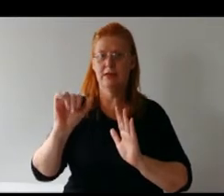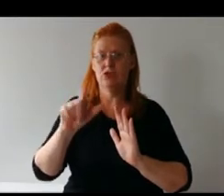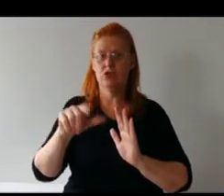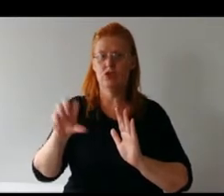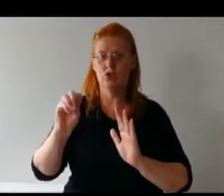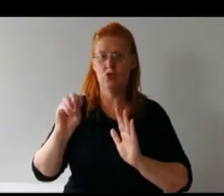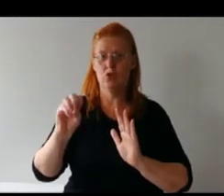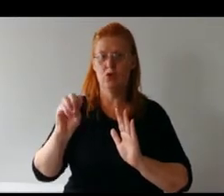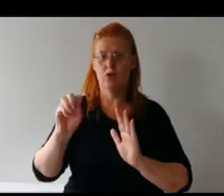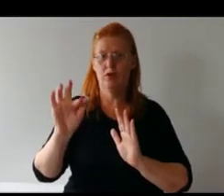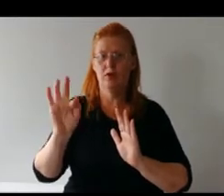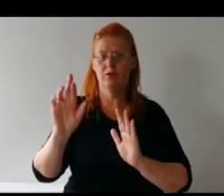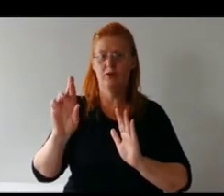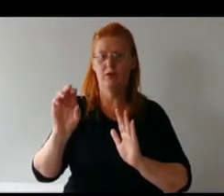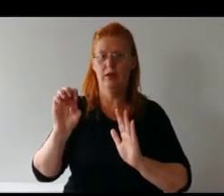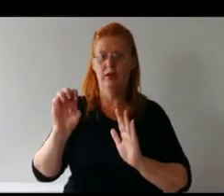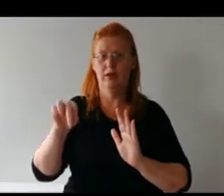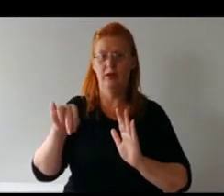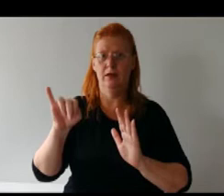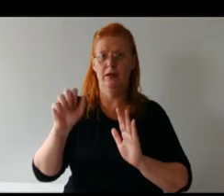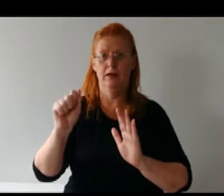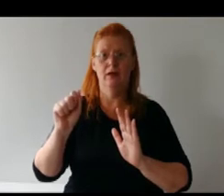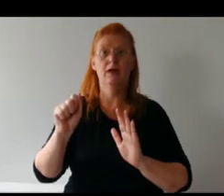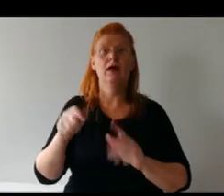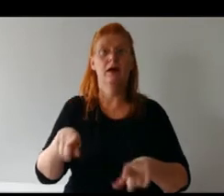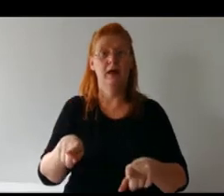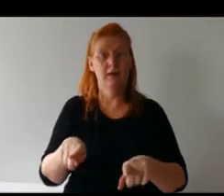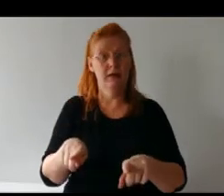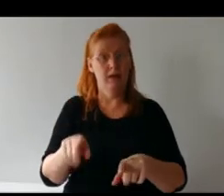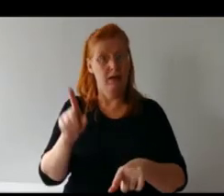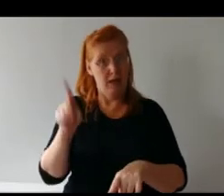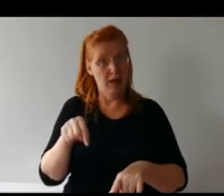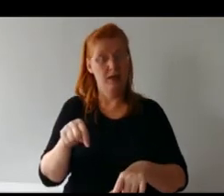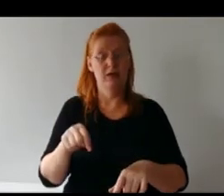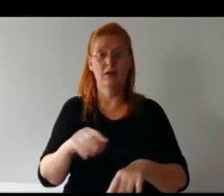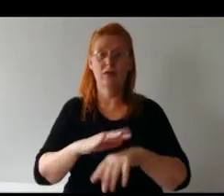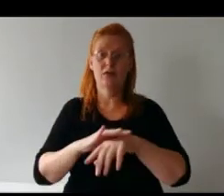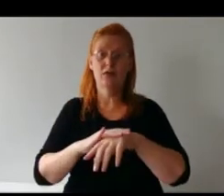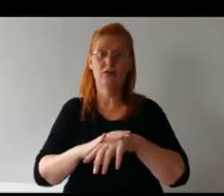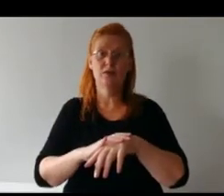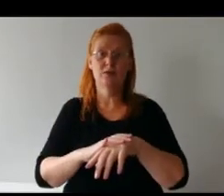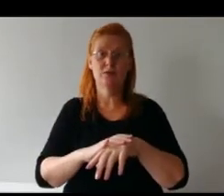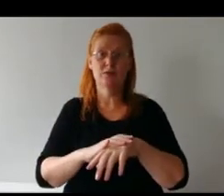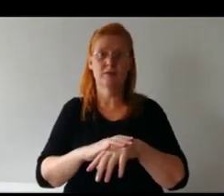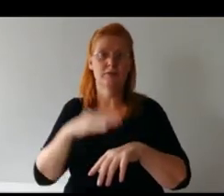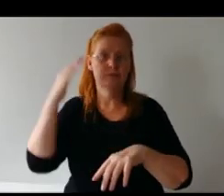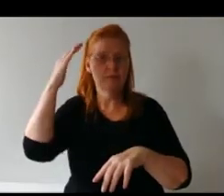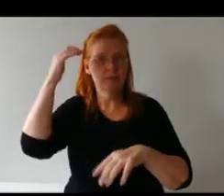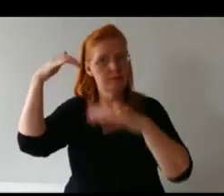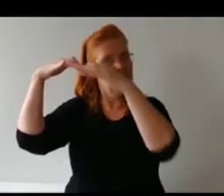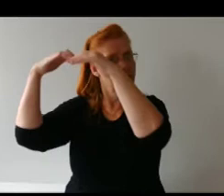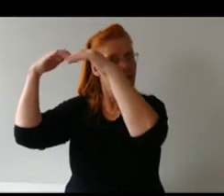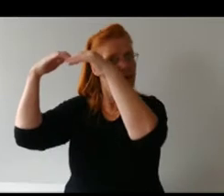é uma doença, uma cisão mental, uma deficiência mental que uma pessoa pode